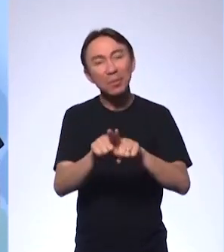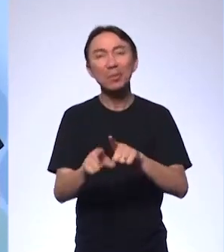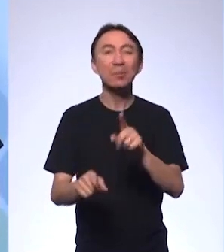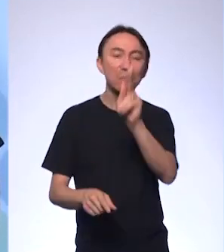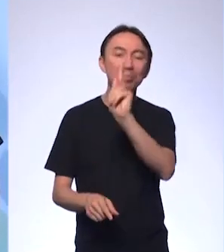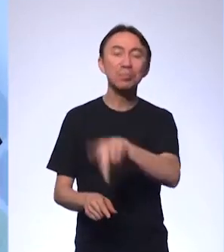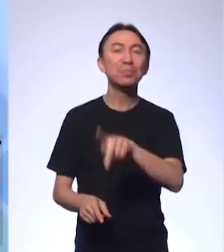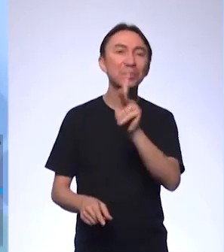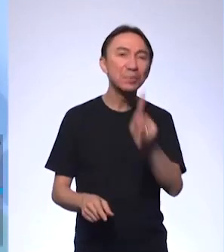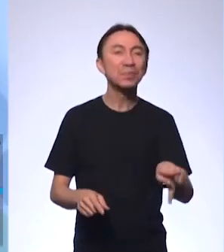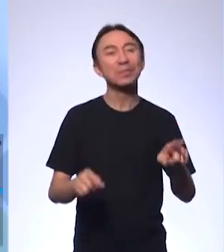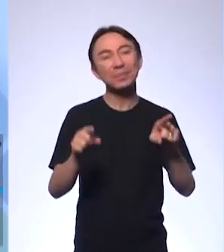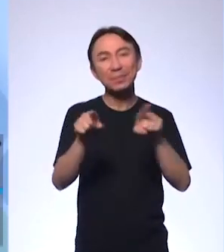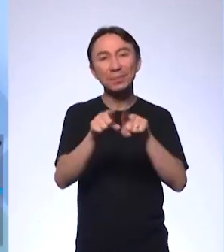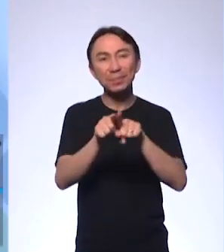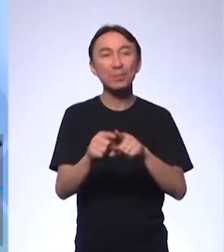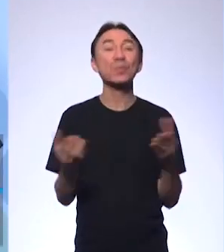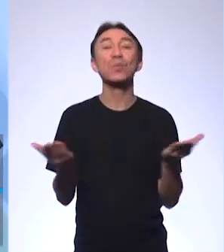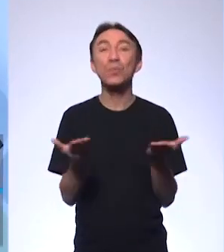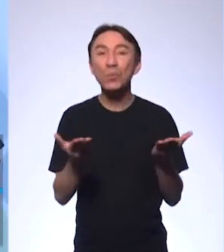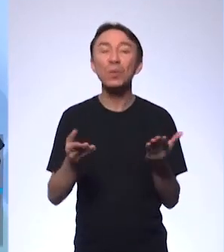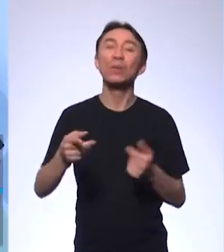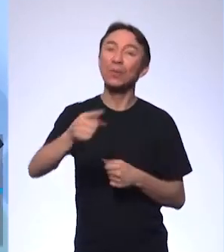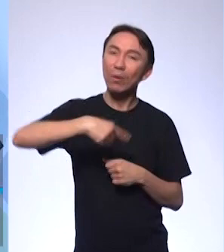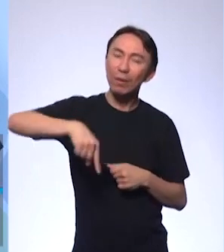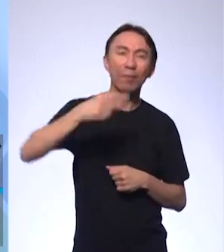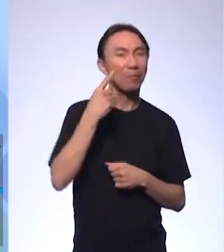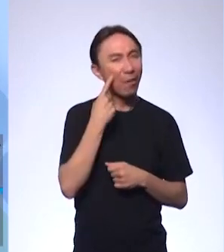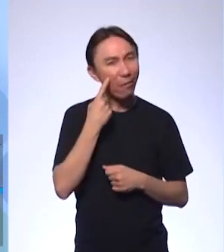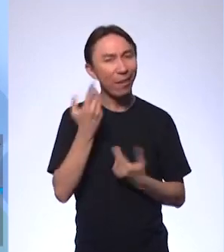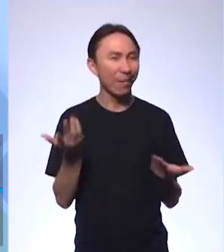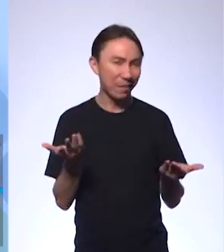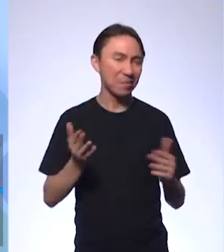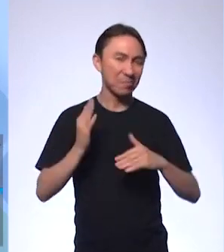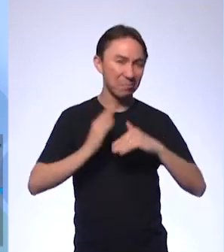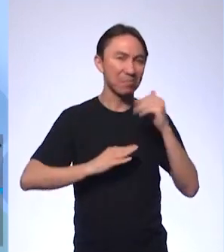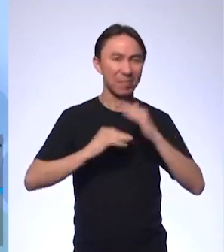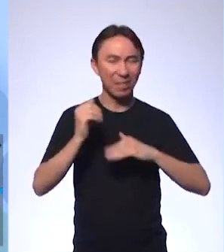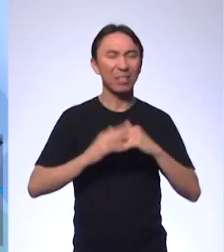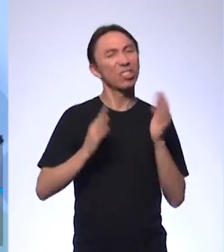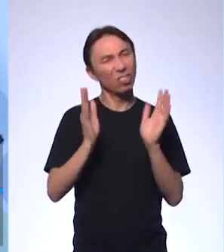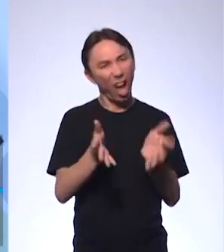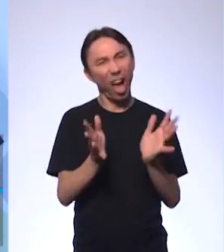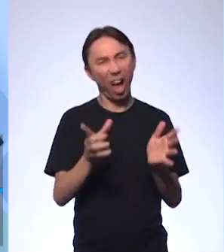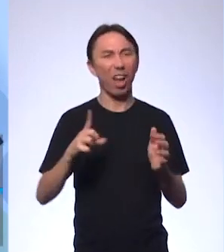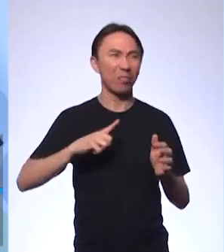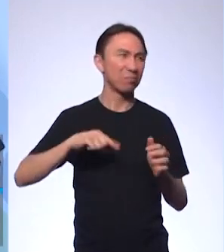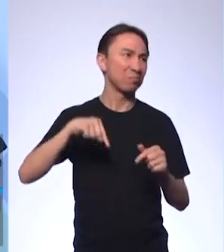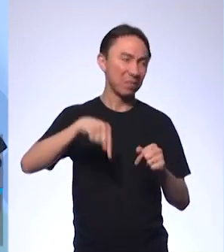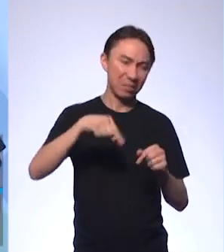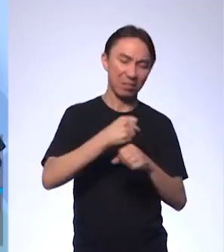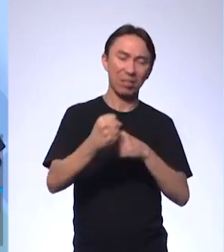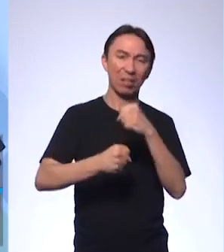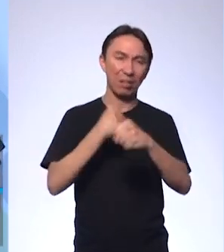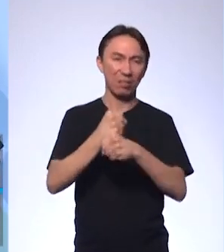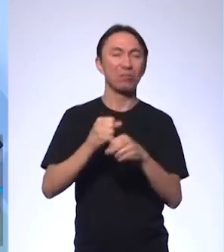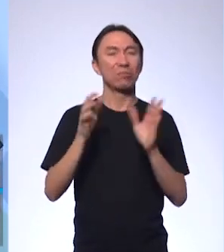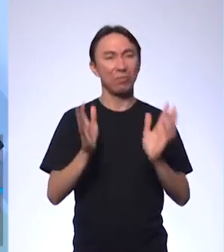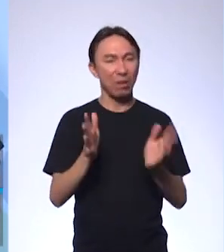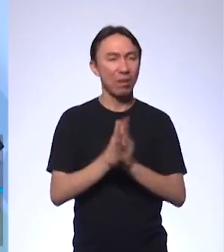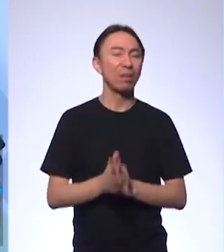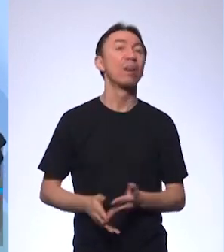vai falar aí sobre essa habilidade que a gente já trabalhou ao longo desse ano. Né? Então, a gente está retomando aí